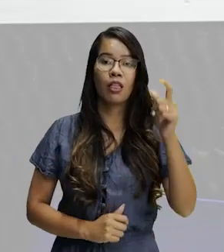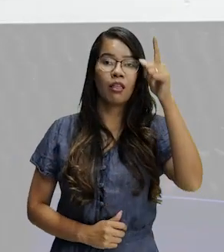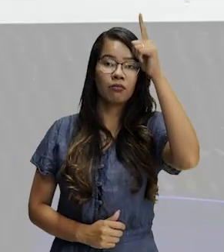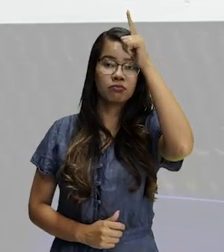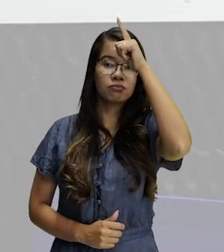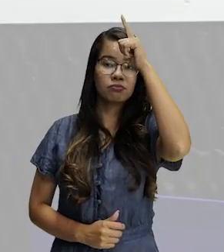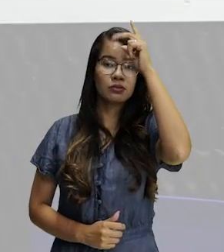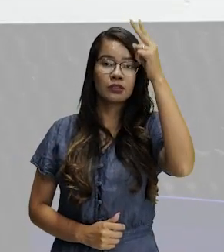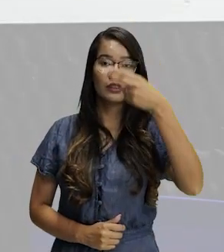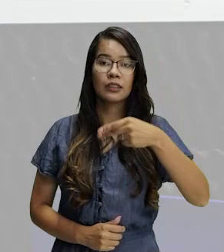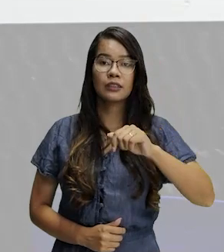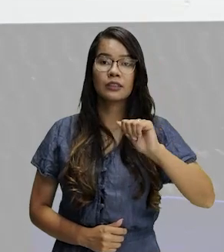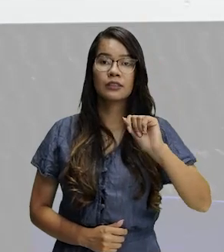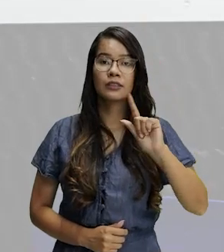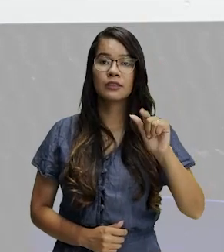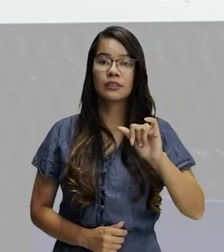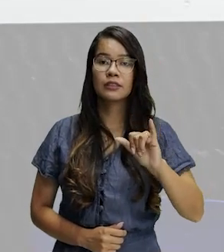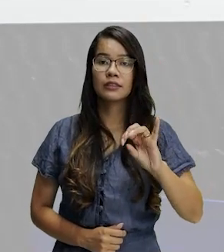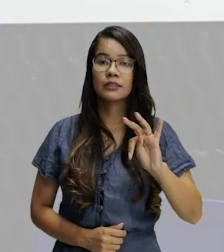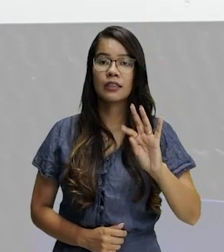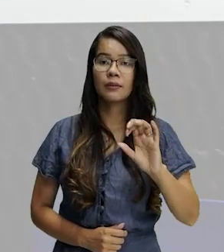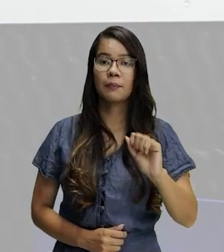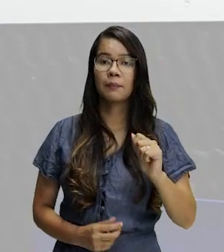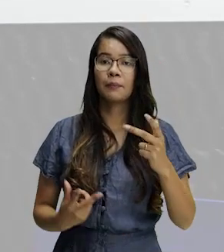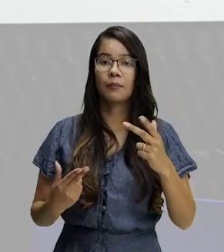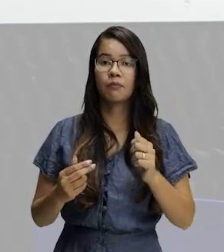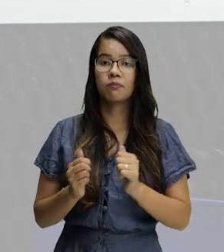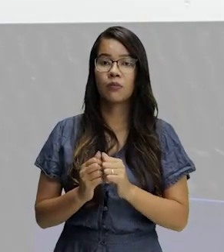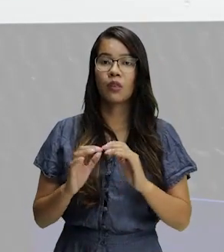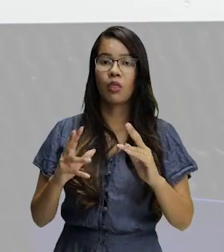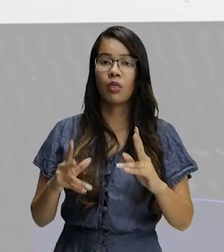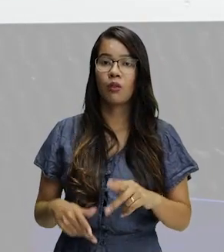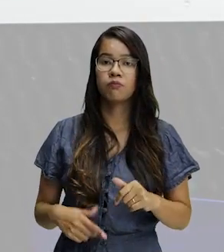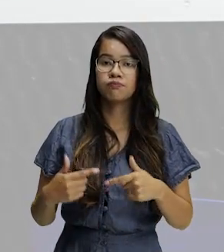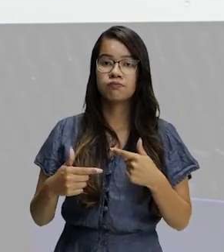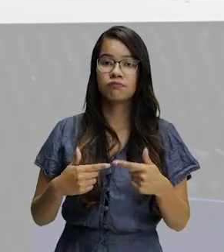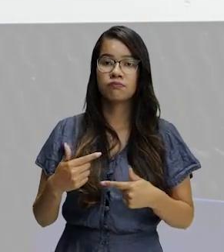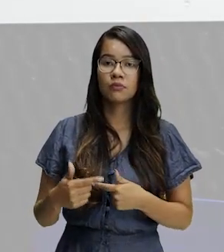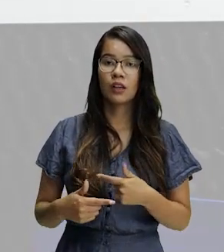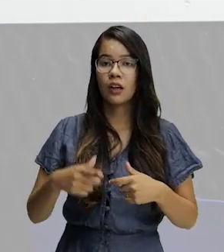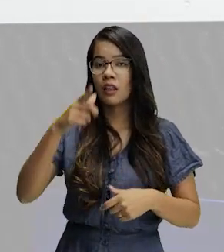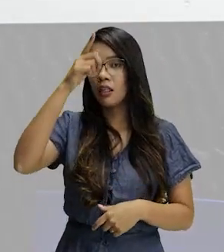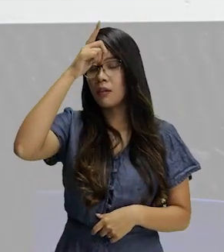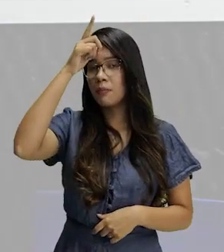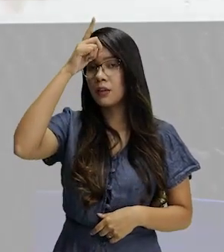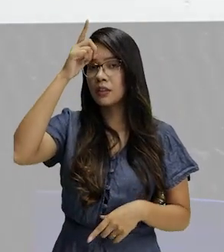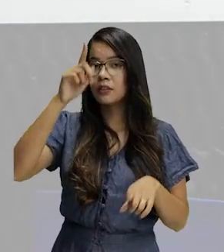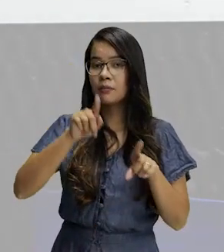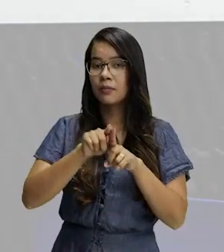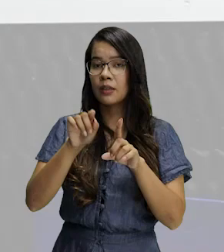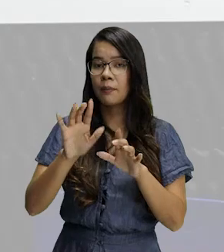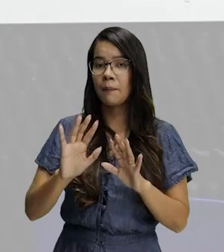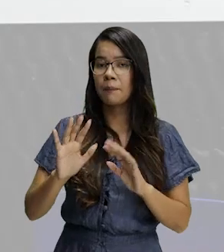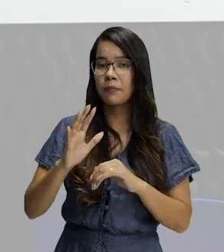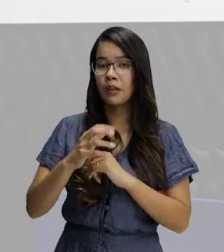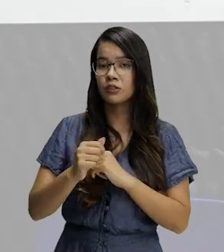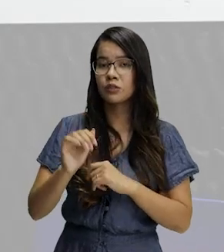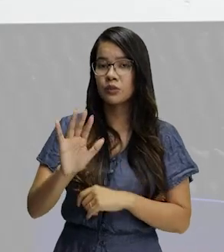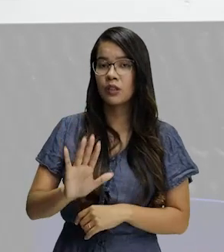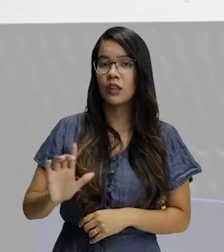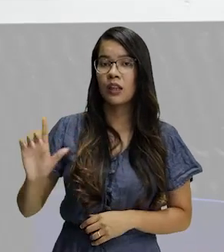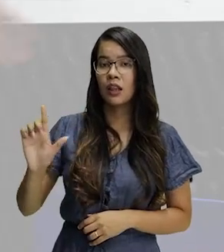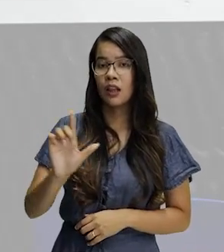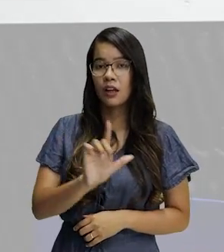Apesar de toda a resistência. Uma Alemanha ocupando, inclusive, parte do leste europeu. Uma